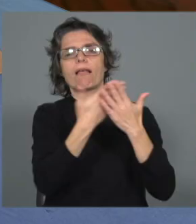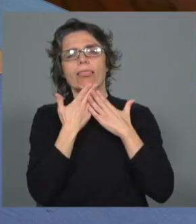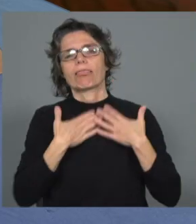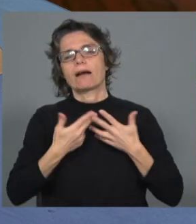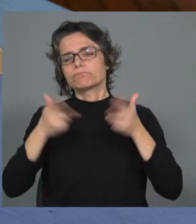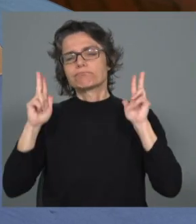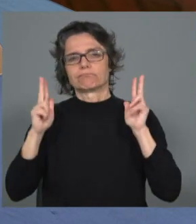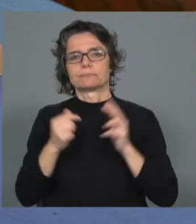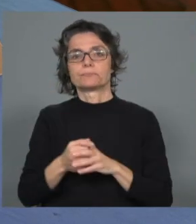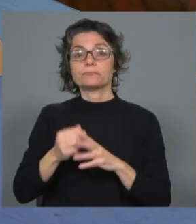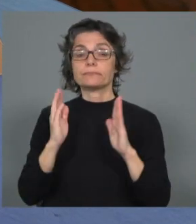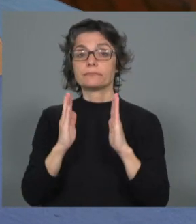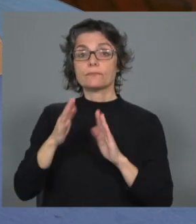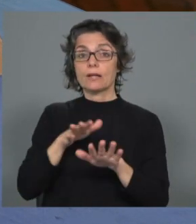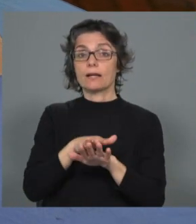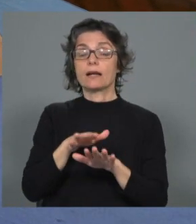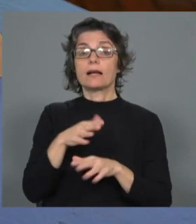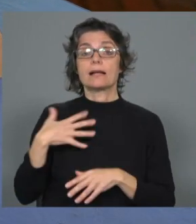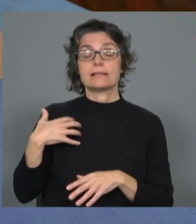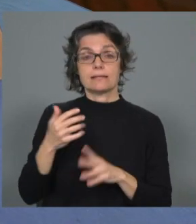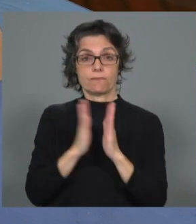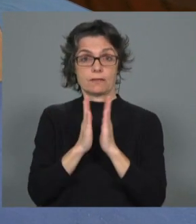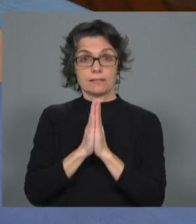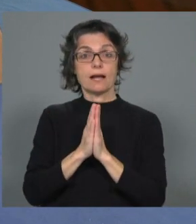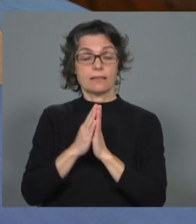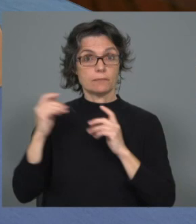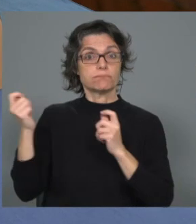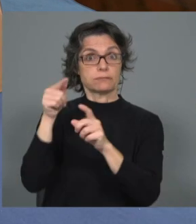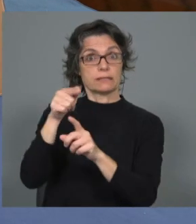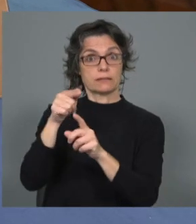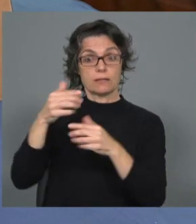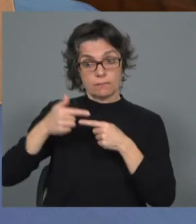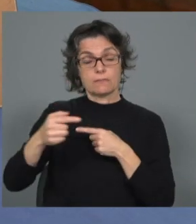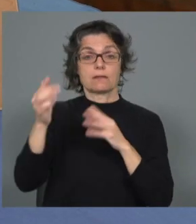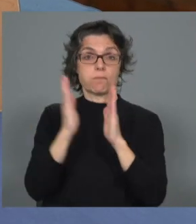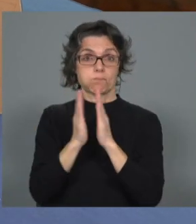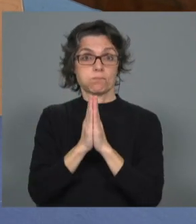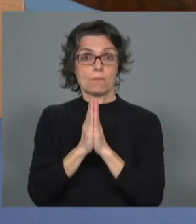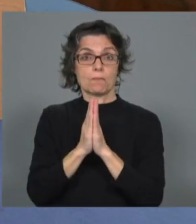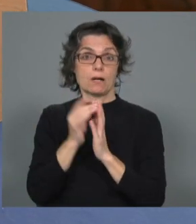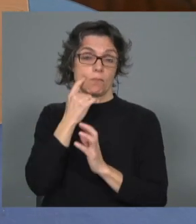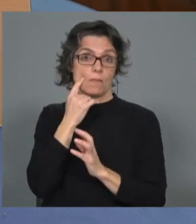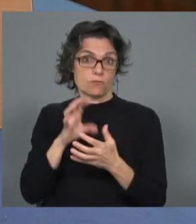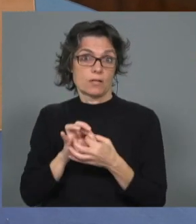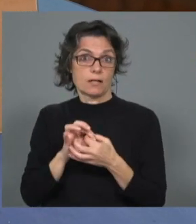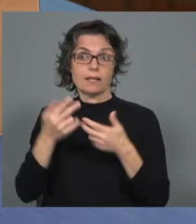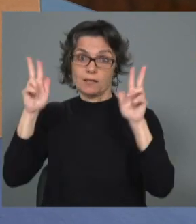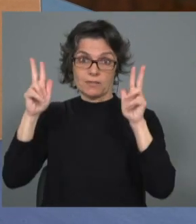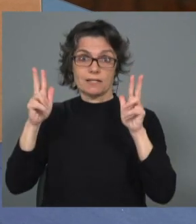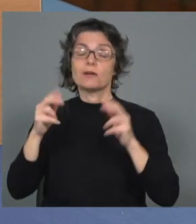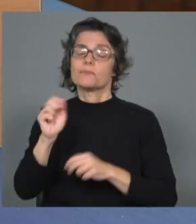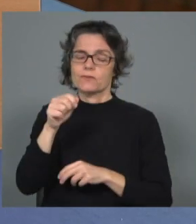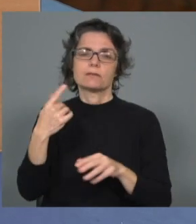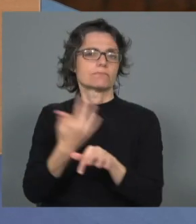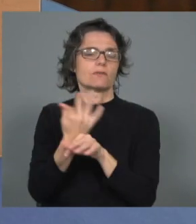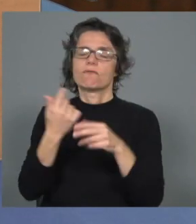cada Sexta-feira Santa? É isso que queremos celebrar em cada estes dias de Páscoa? Sim, é isso que celebramos aí. É isso que queremos celebrar na